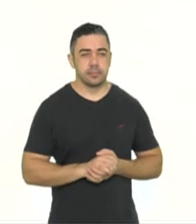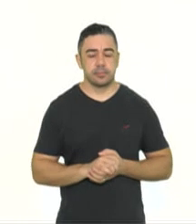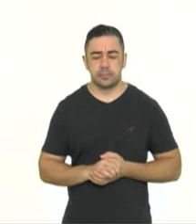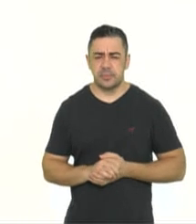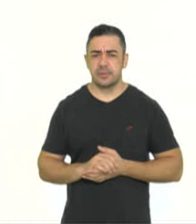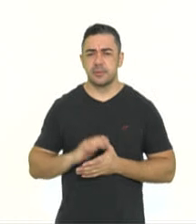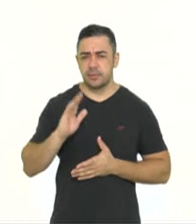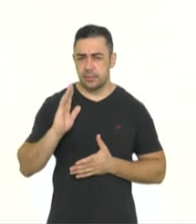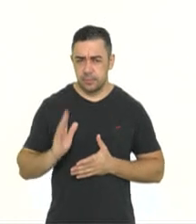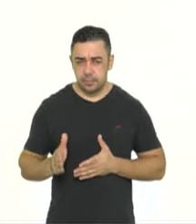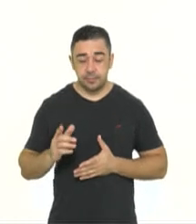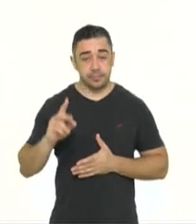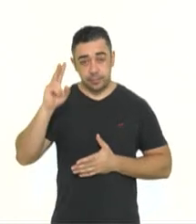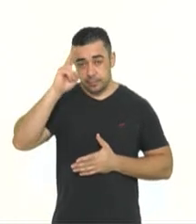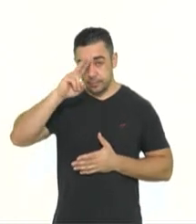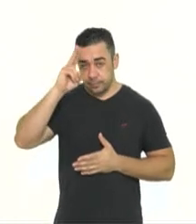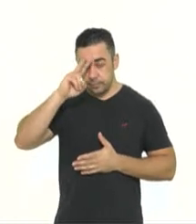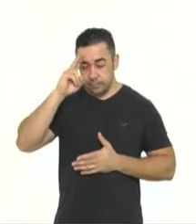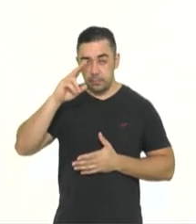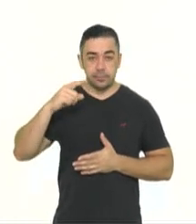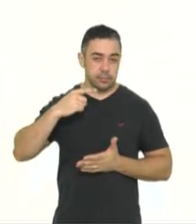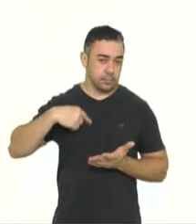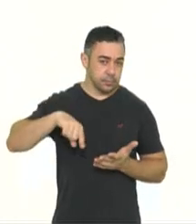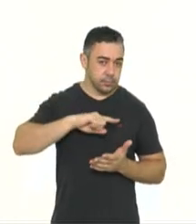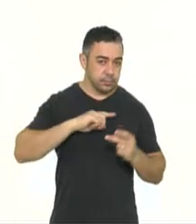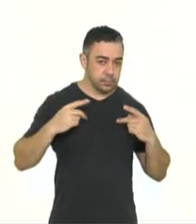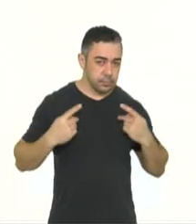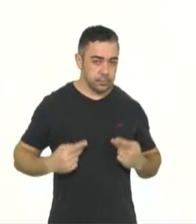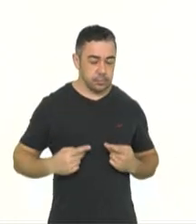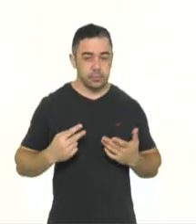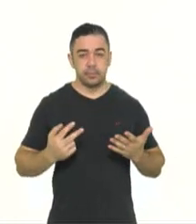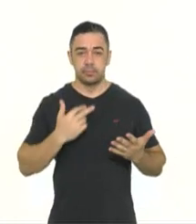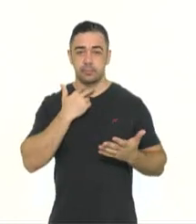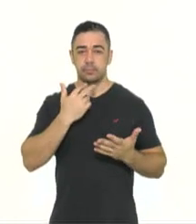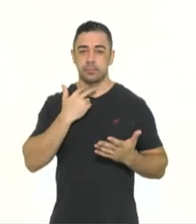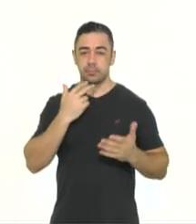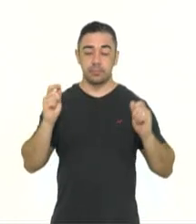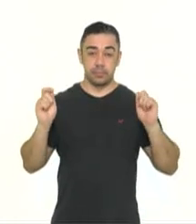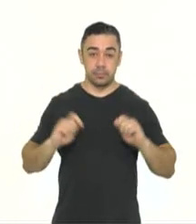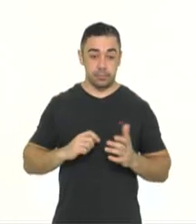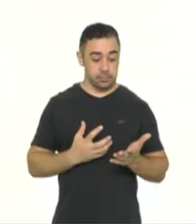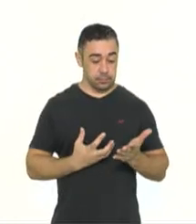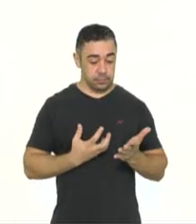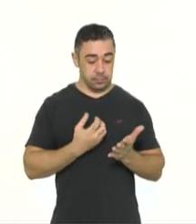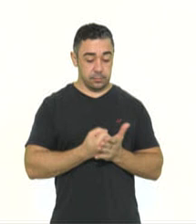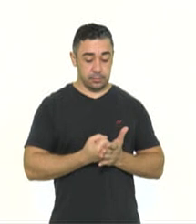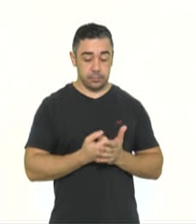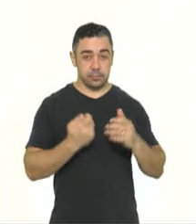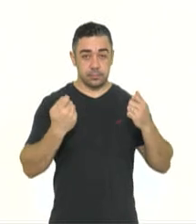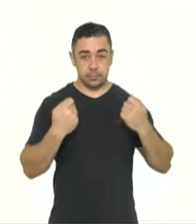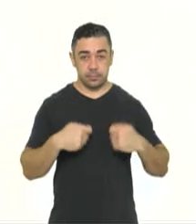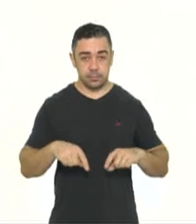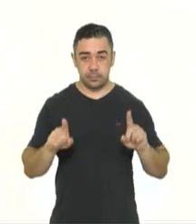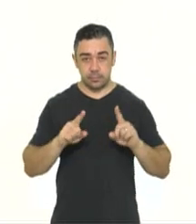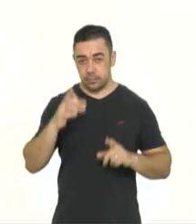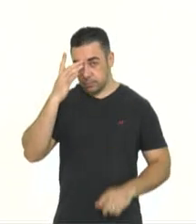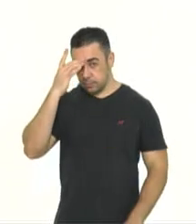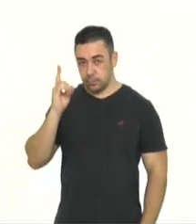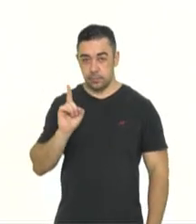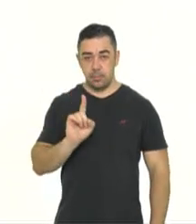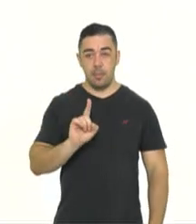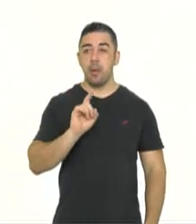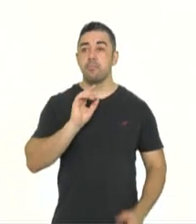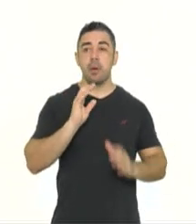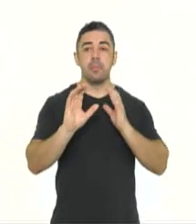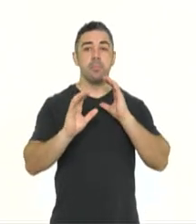Faz pouco tempo na história da humanidade que a voz pôde ser ouvida sem que a fonte sonora fosse um ser